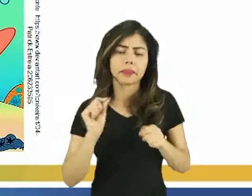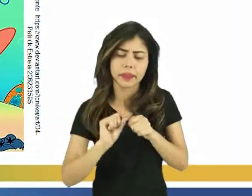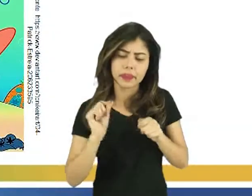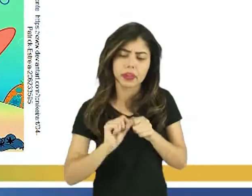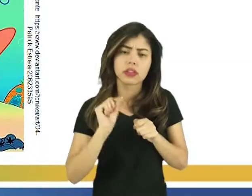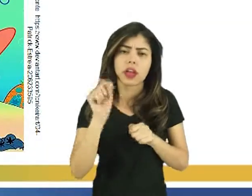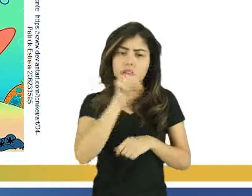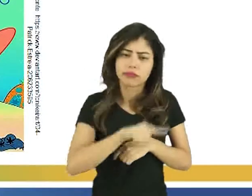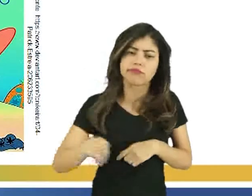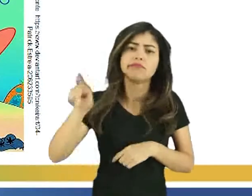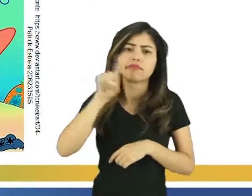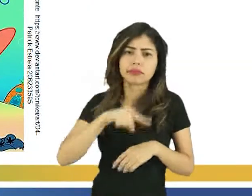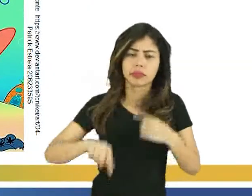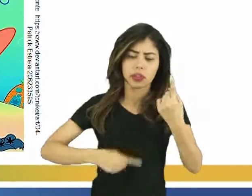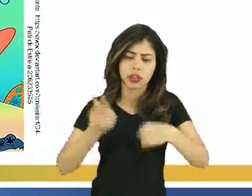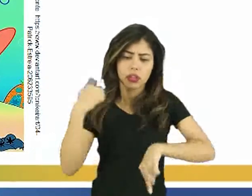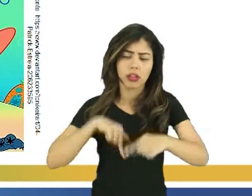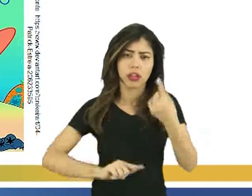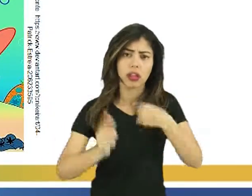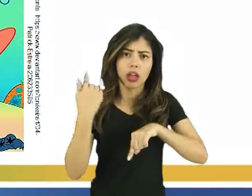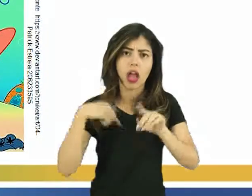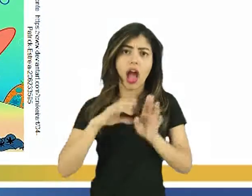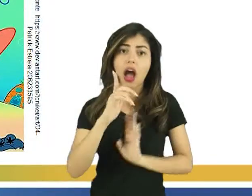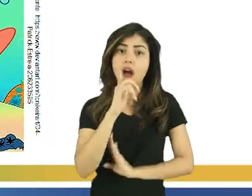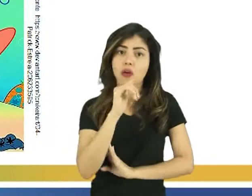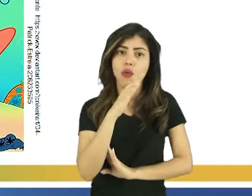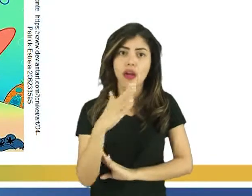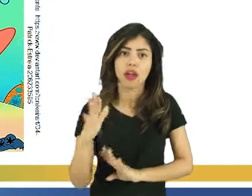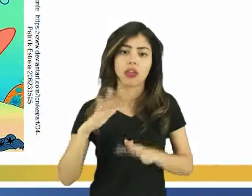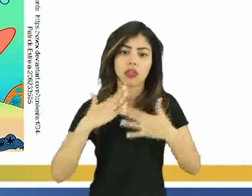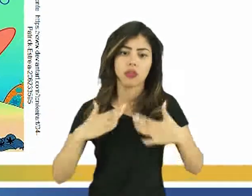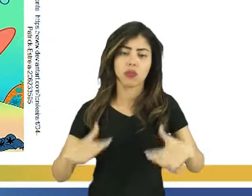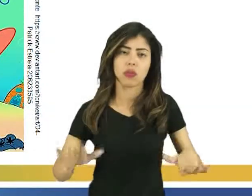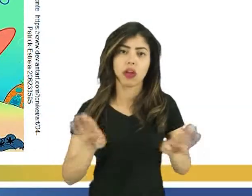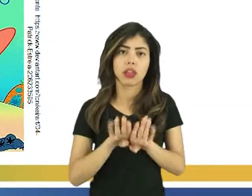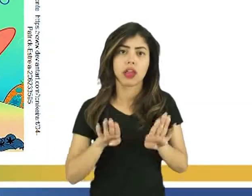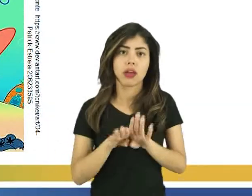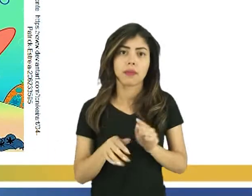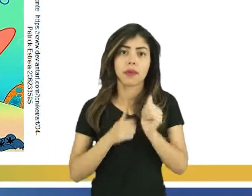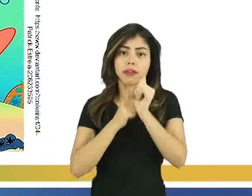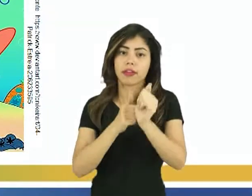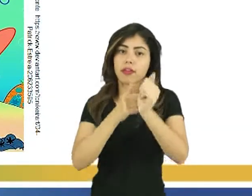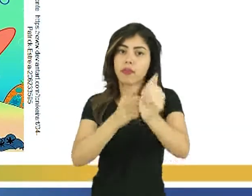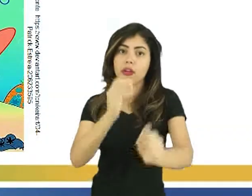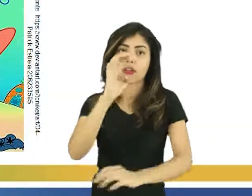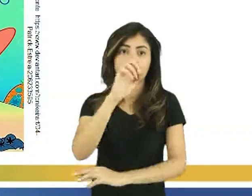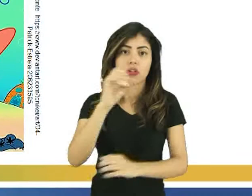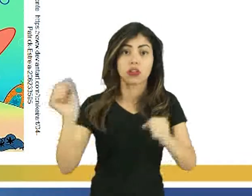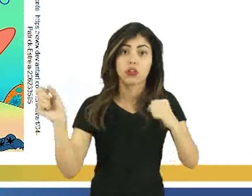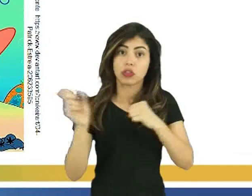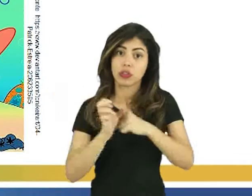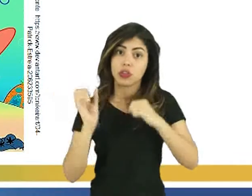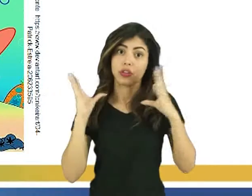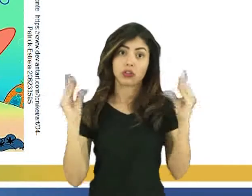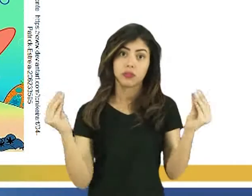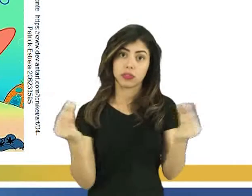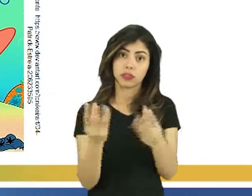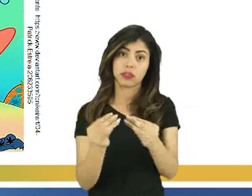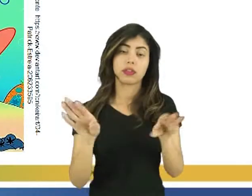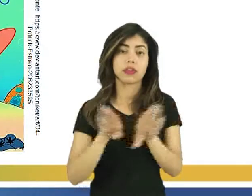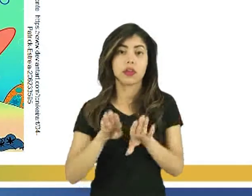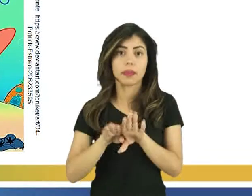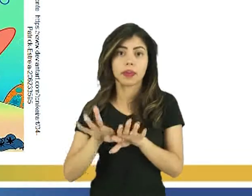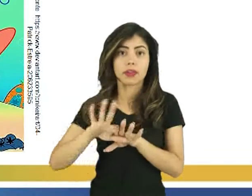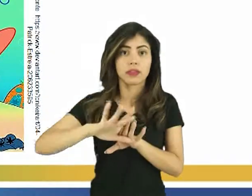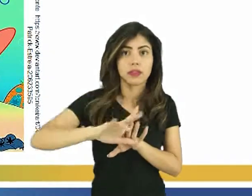realizar a circulação de água dentro de todo o corpo, vai permitir o transporte de substâncias e também a locomoção,